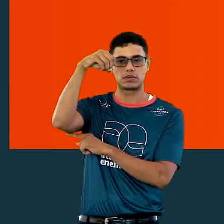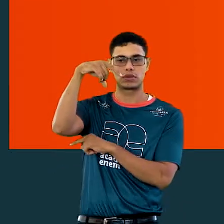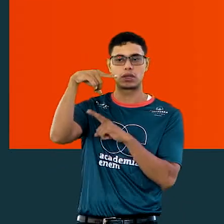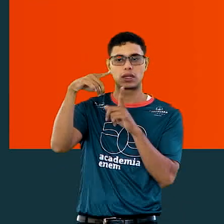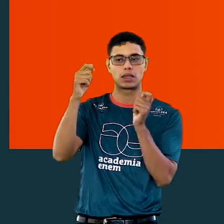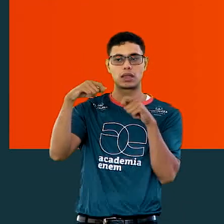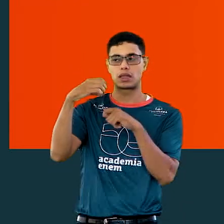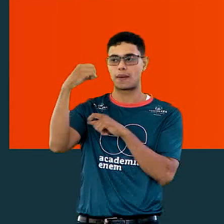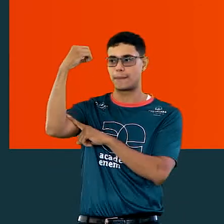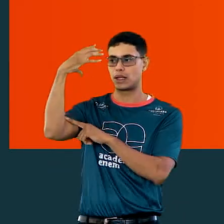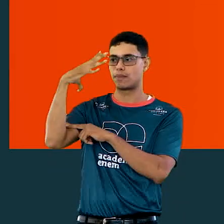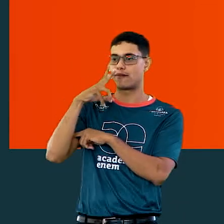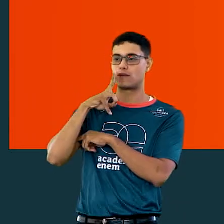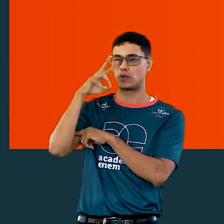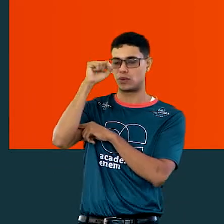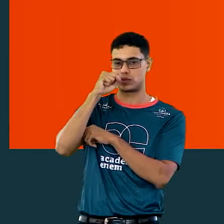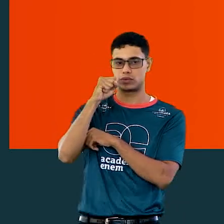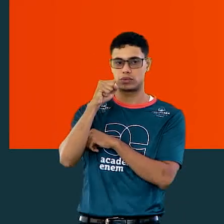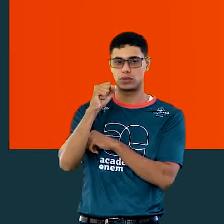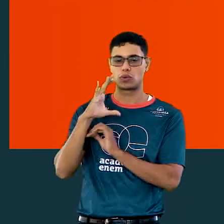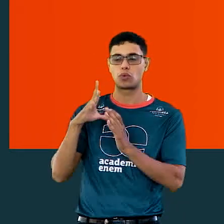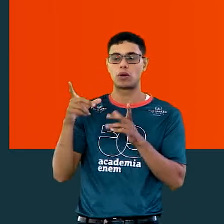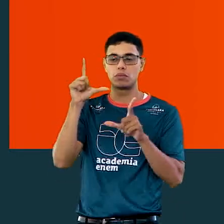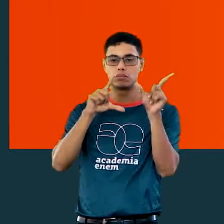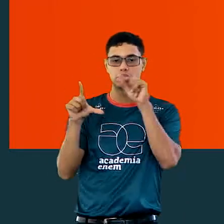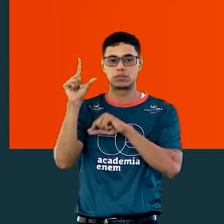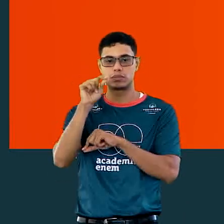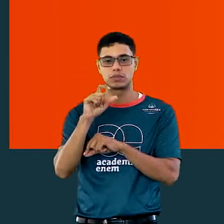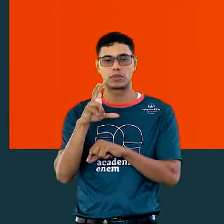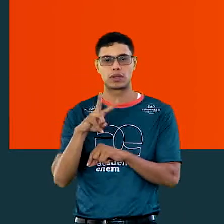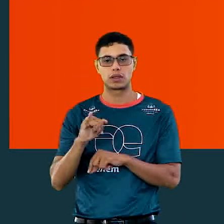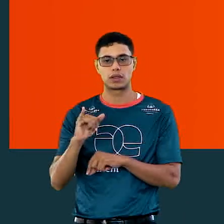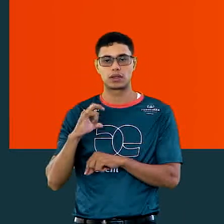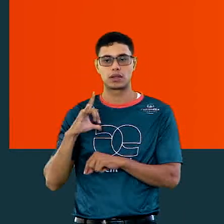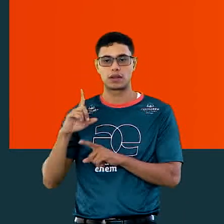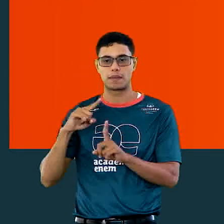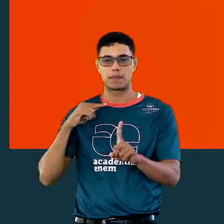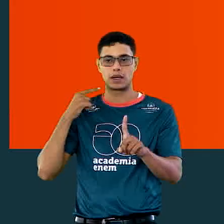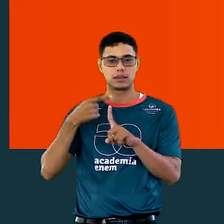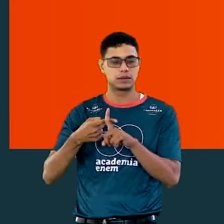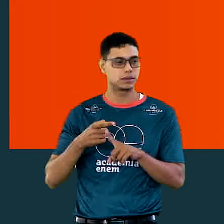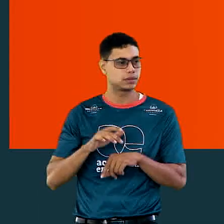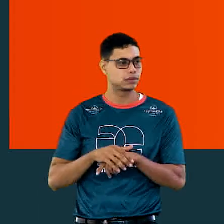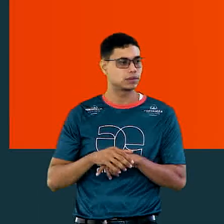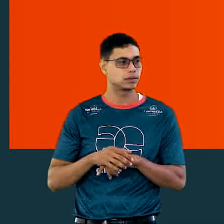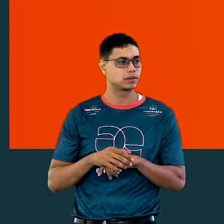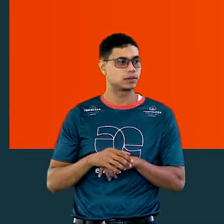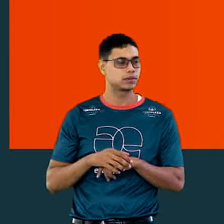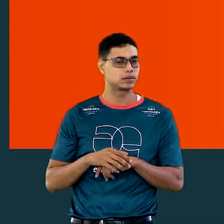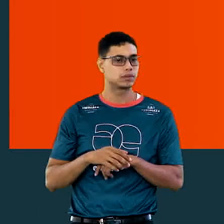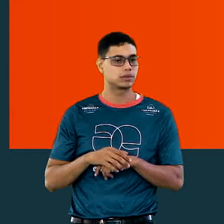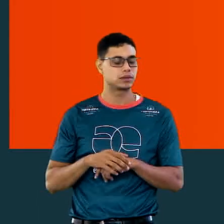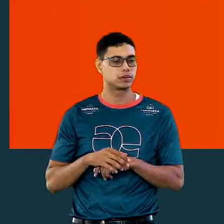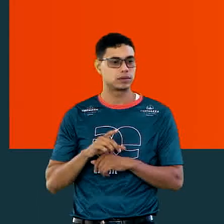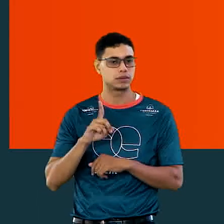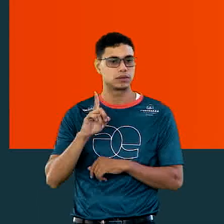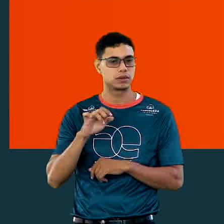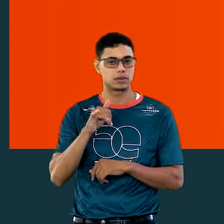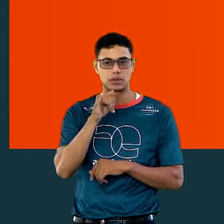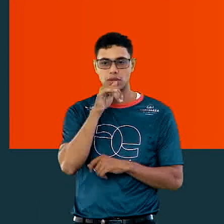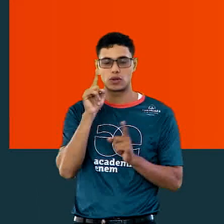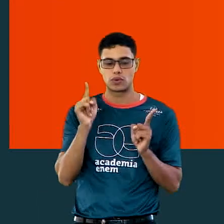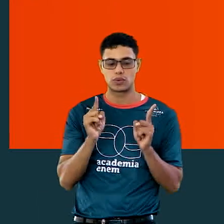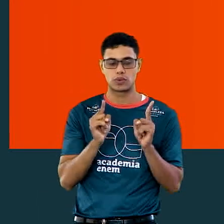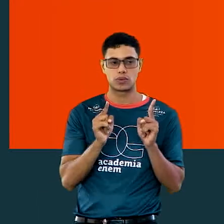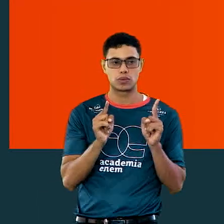maior brilho. Para isso, deverá selecionar aquela que possui o filamento mais. Você está vendo que ele está falando de